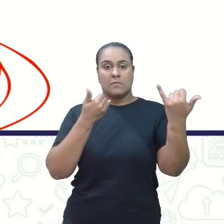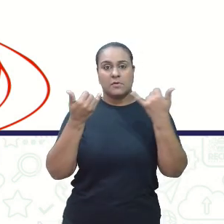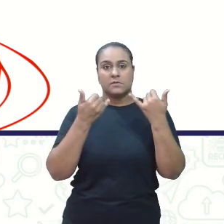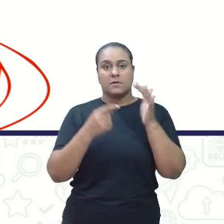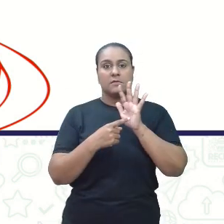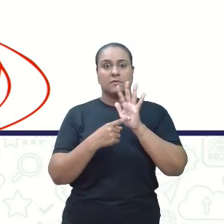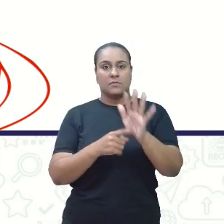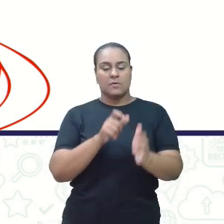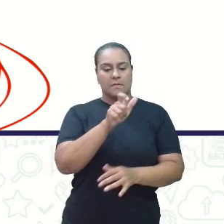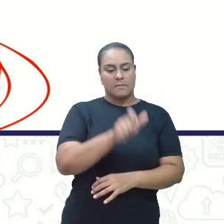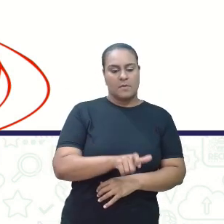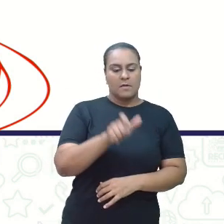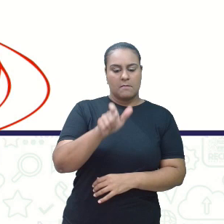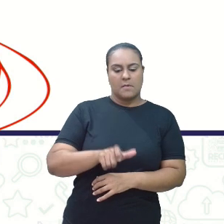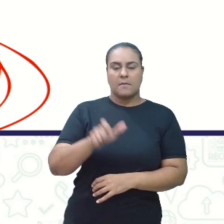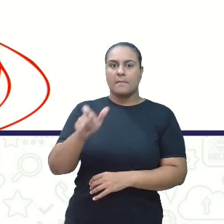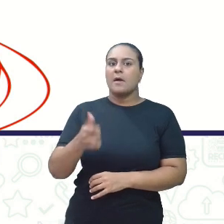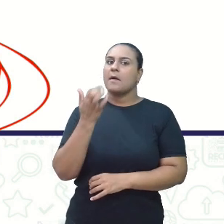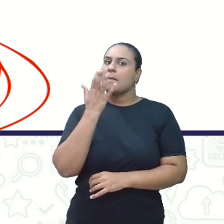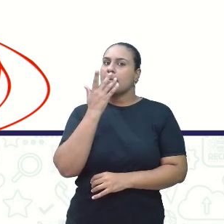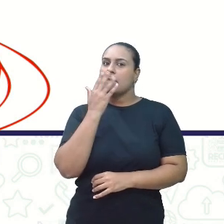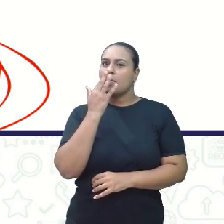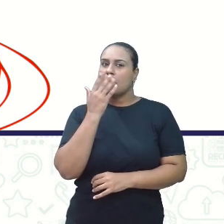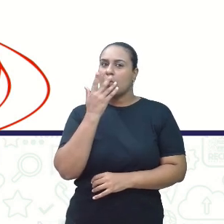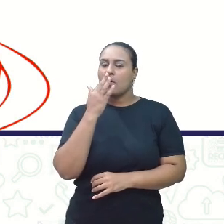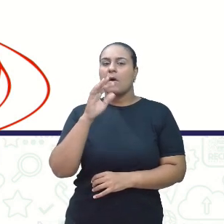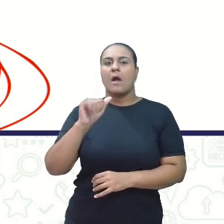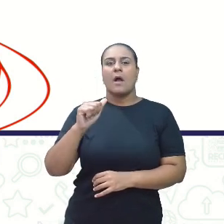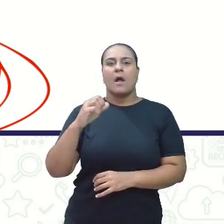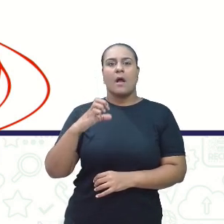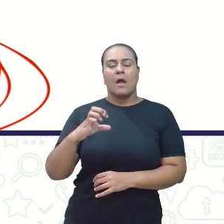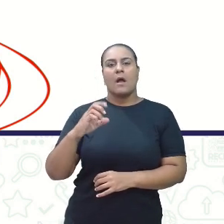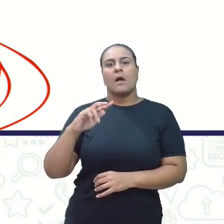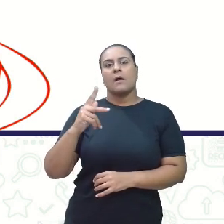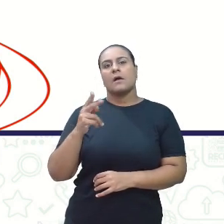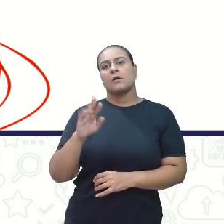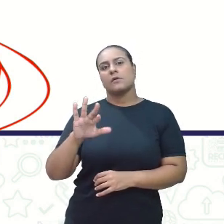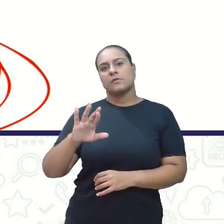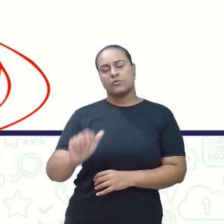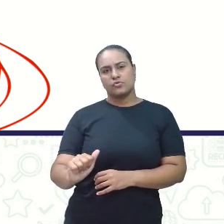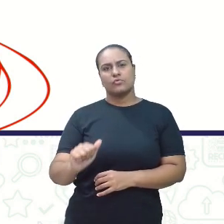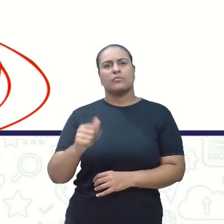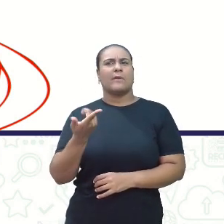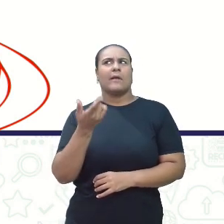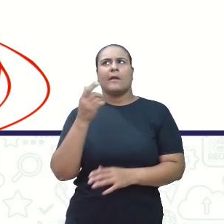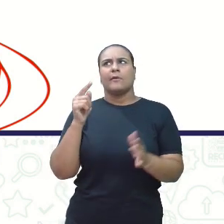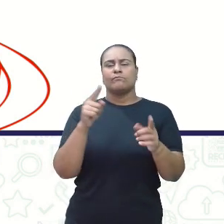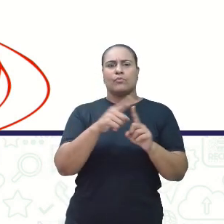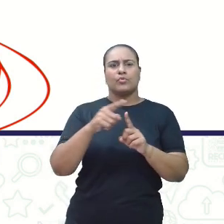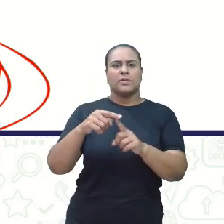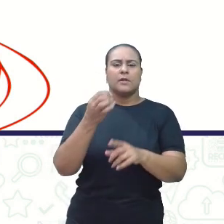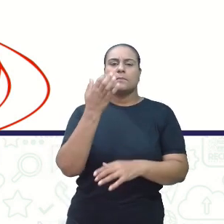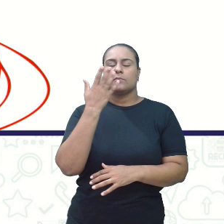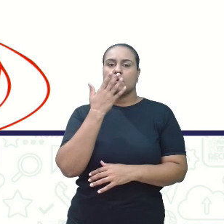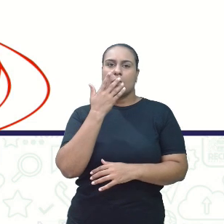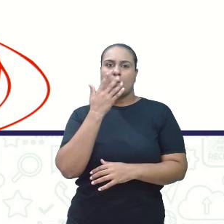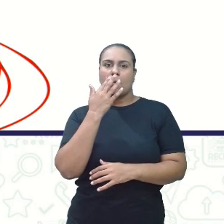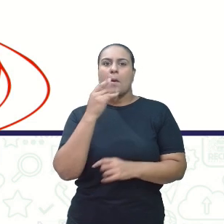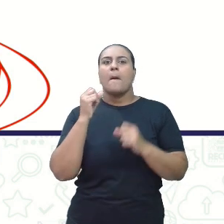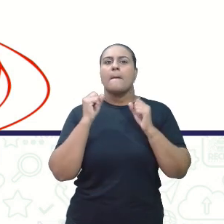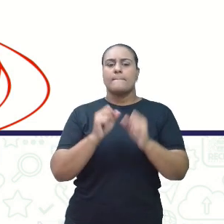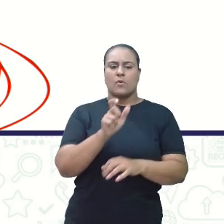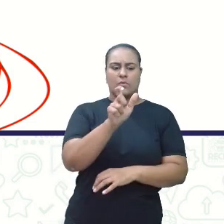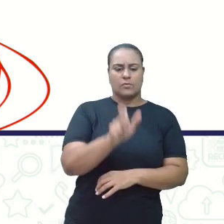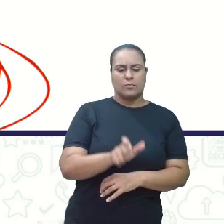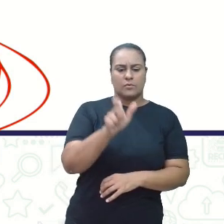gráfico separadas por cor, por achura. Achura é tipo de pigmentação, né, na parte interna. Pode ser barrinhas,